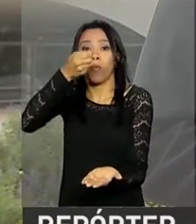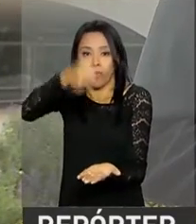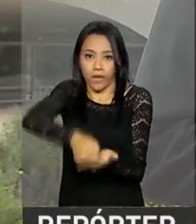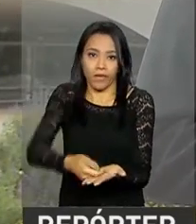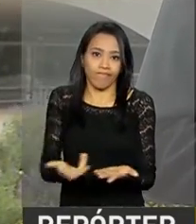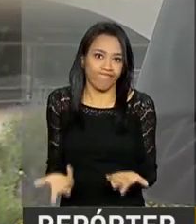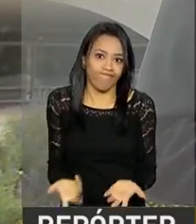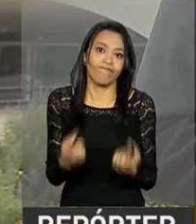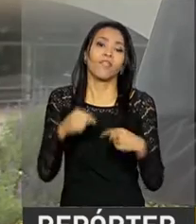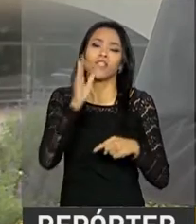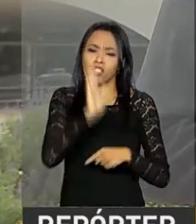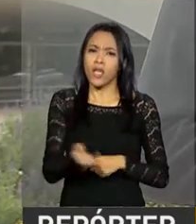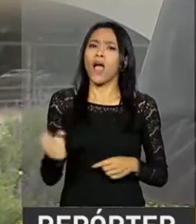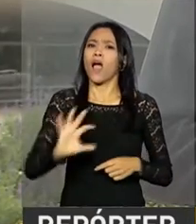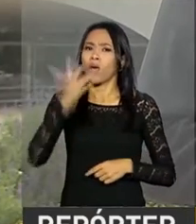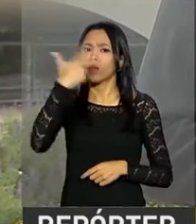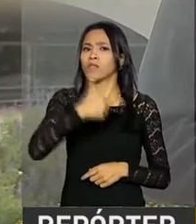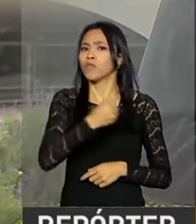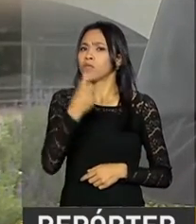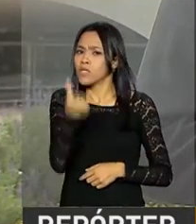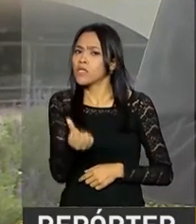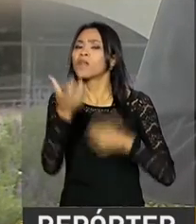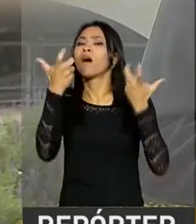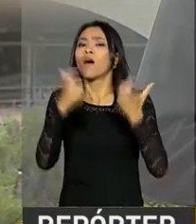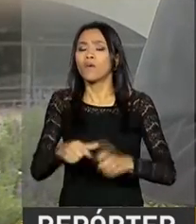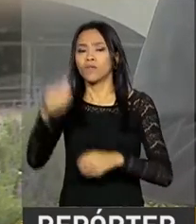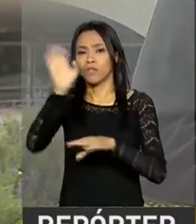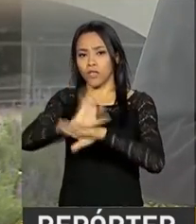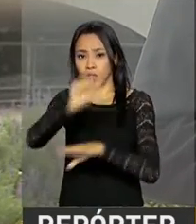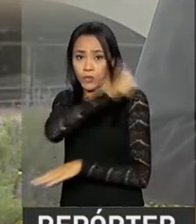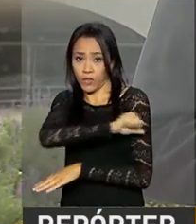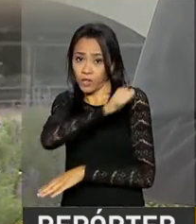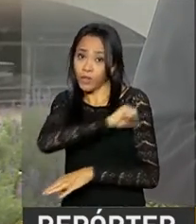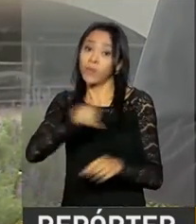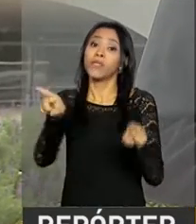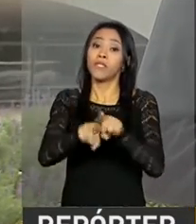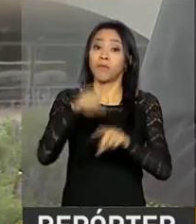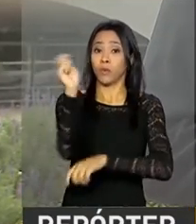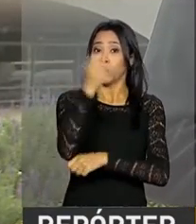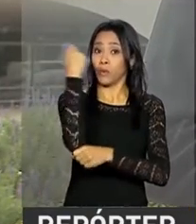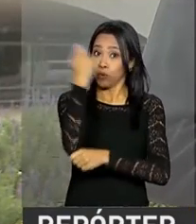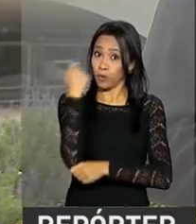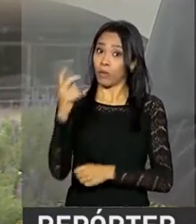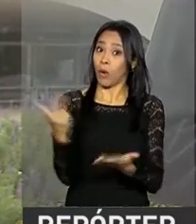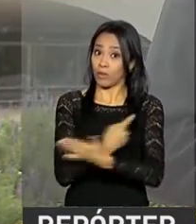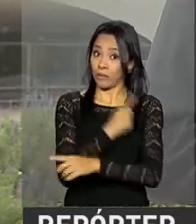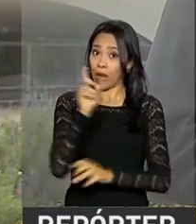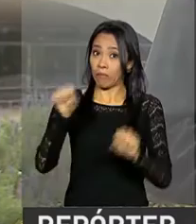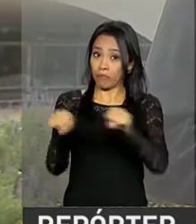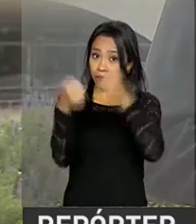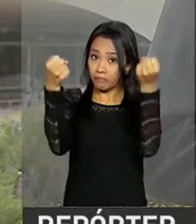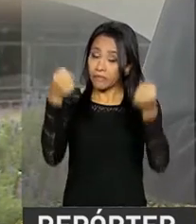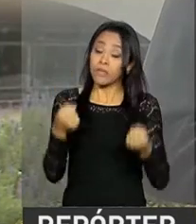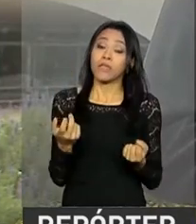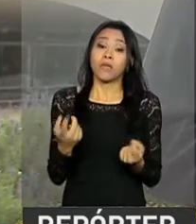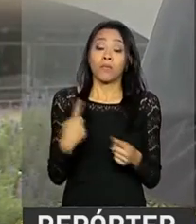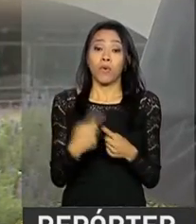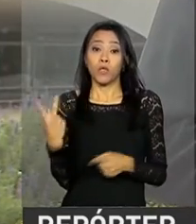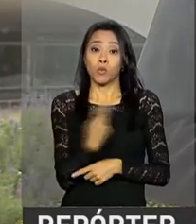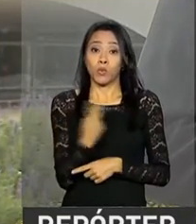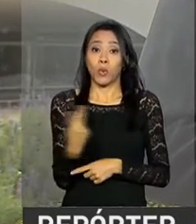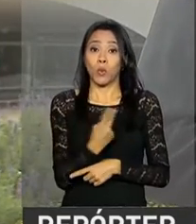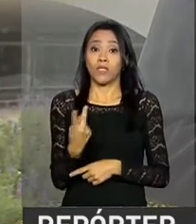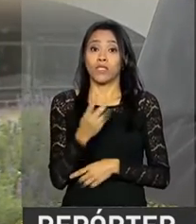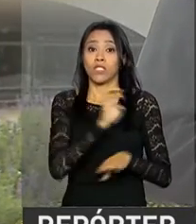ocorreu em 2016 no rio de janeiro e no rio grande do sul por conta da crise econômica servidores públicos os dois